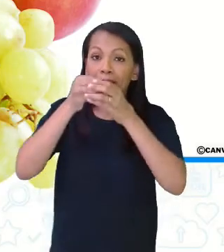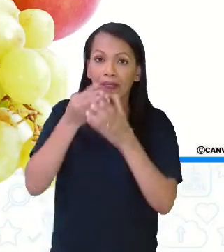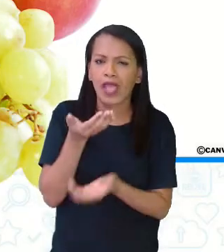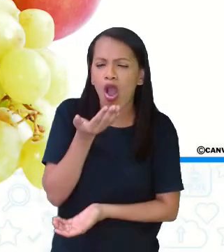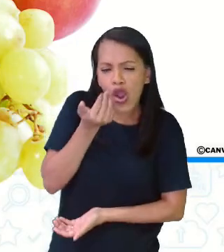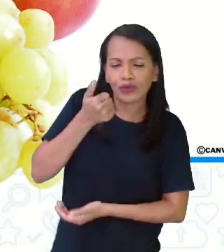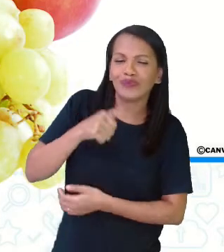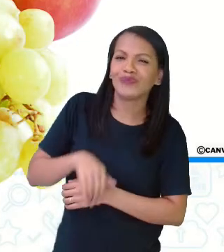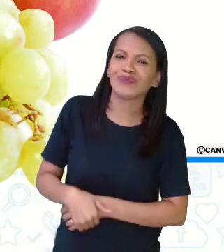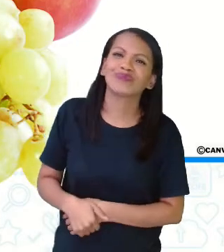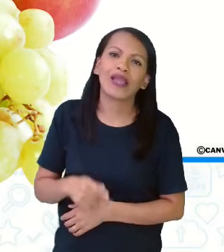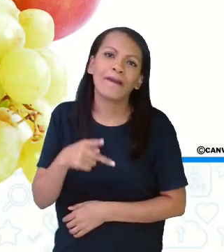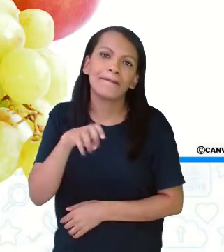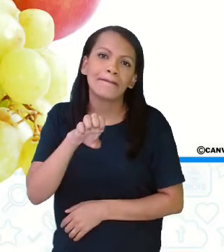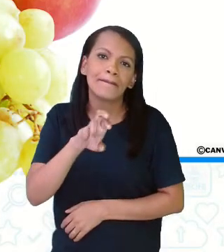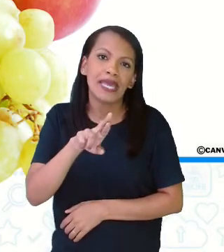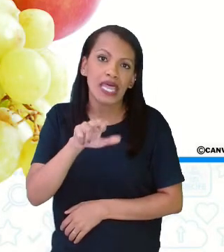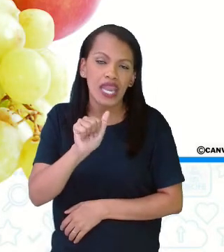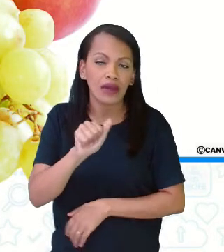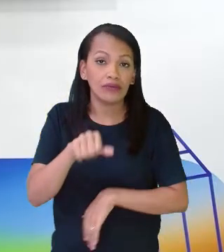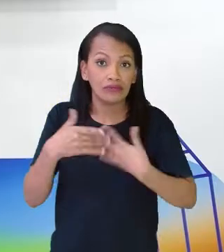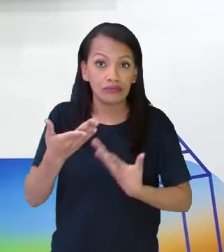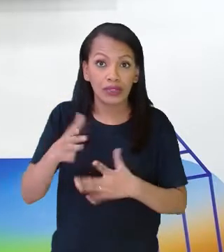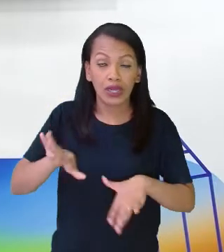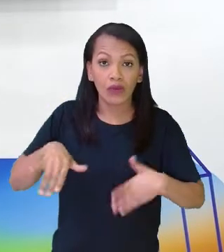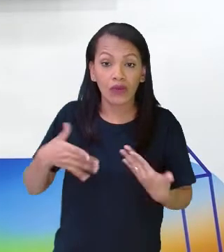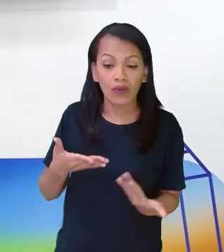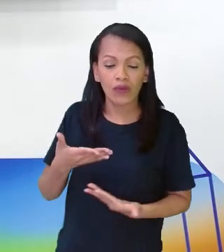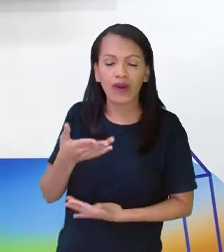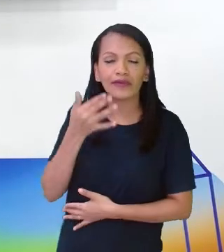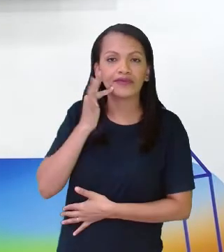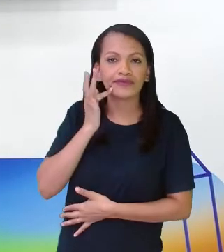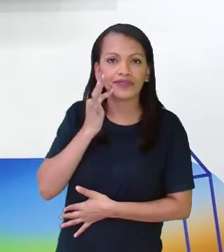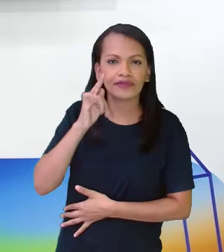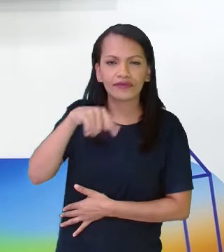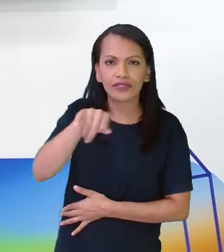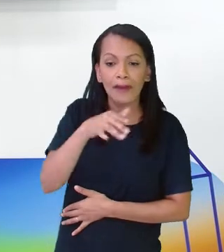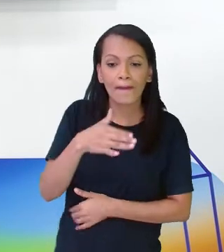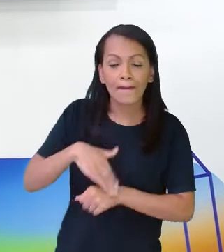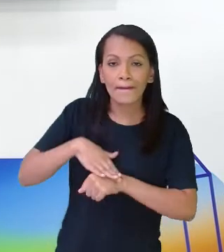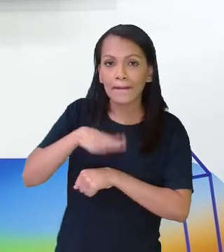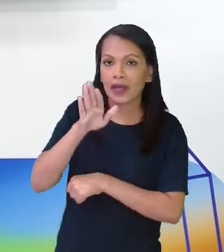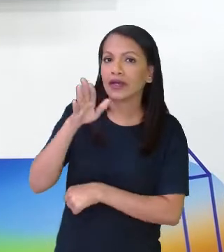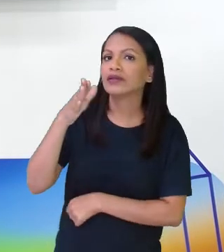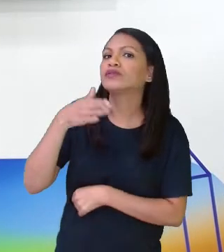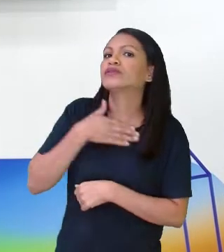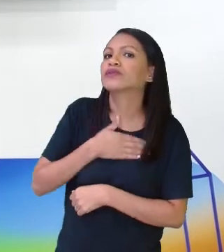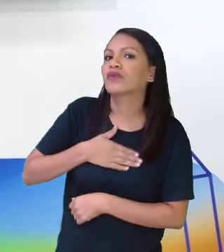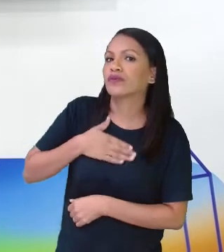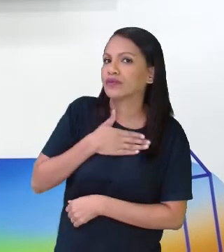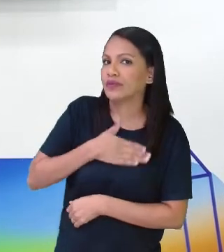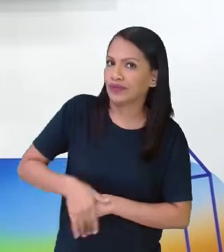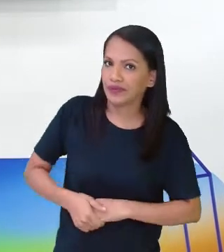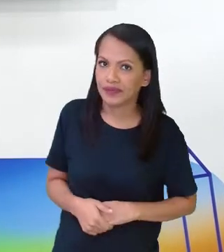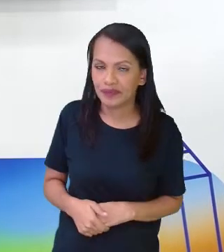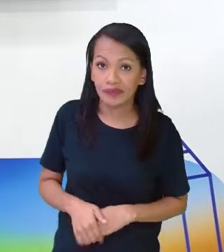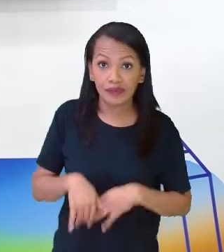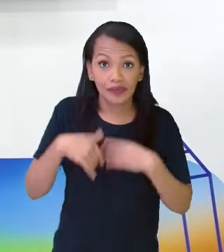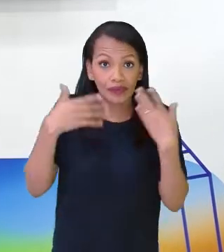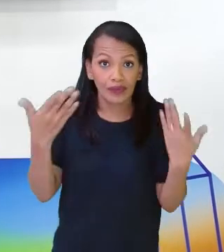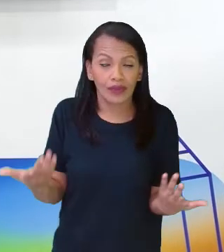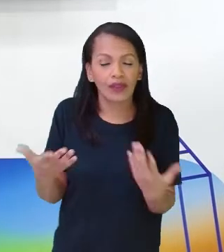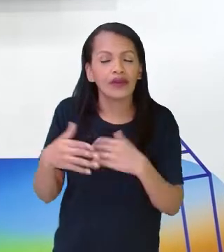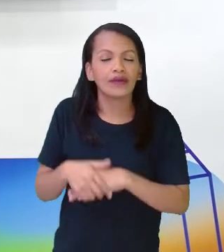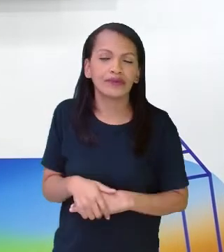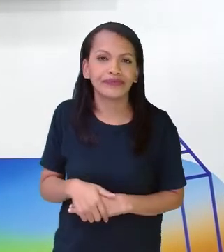Qual a fruta que você mais gosta? Coloca pra gente aí no chat, você que está acompanhando essa aula agora, qual a fruta que